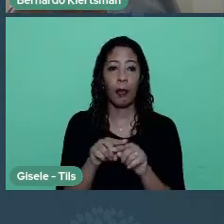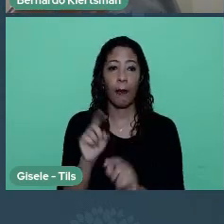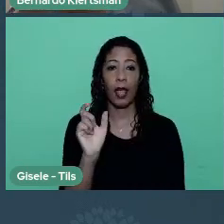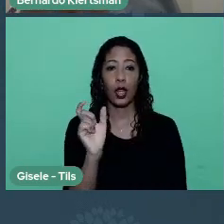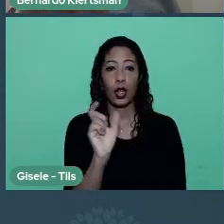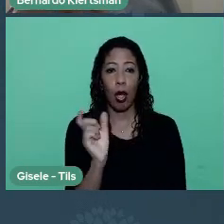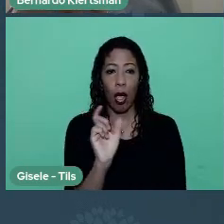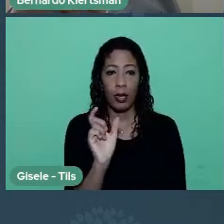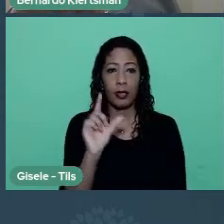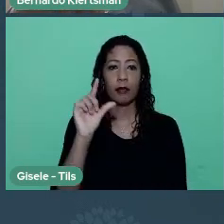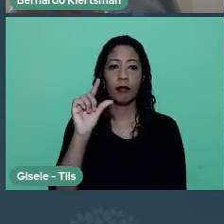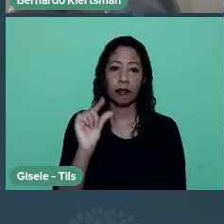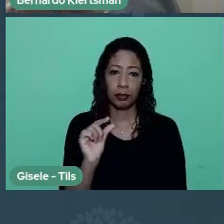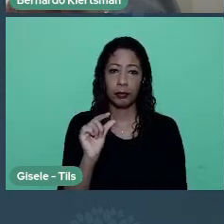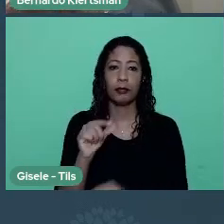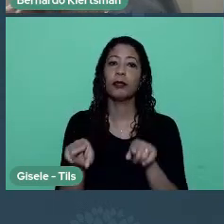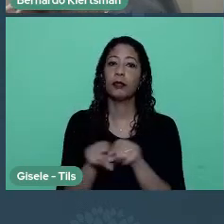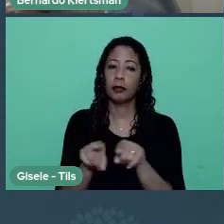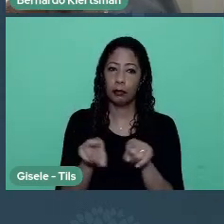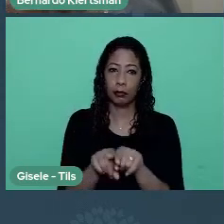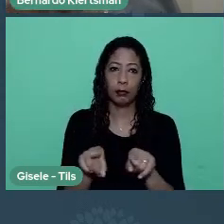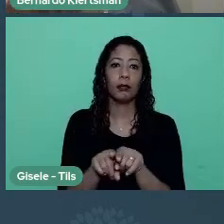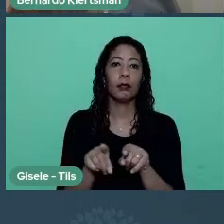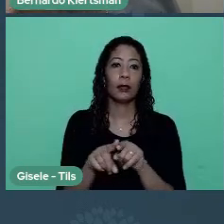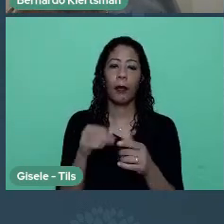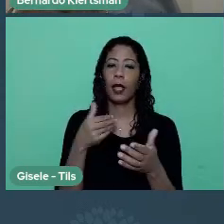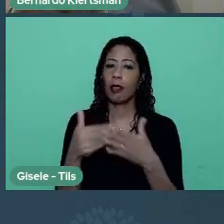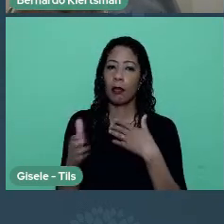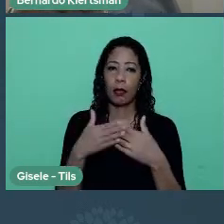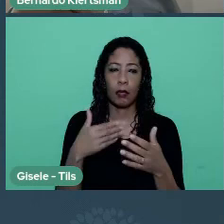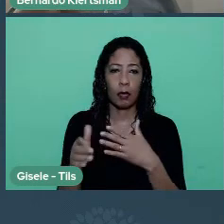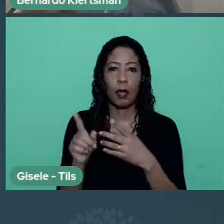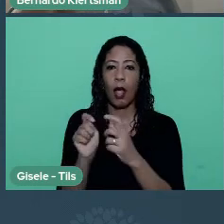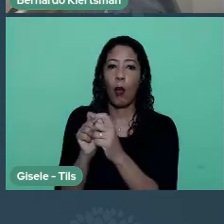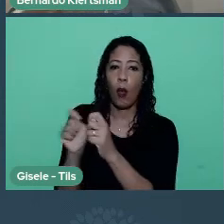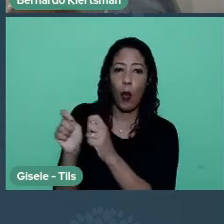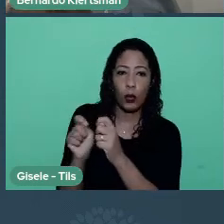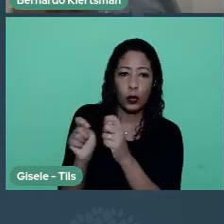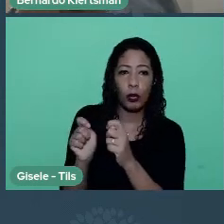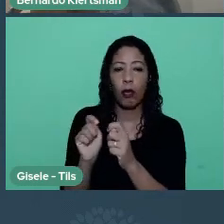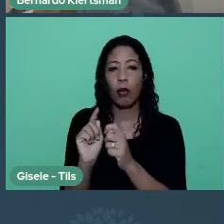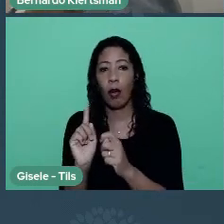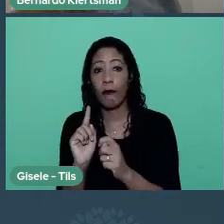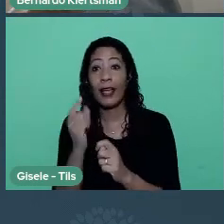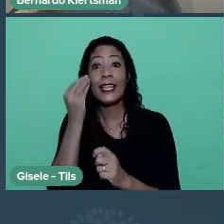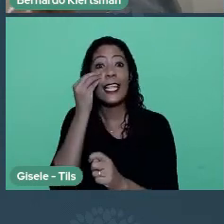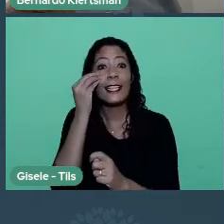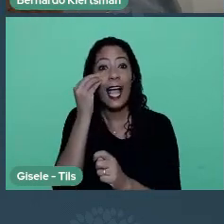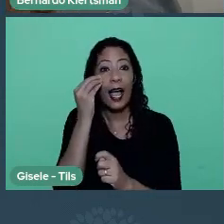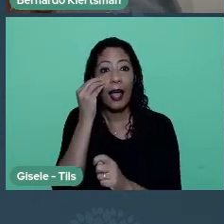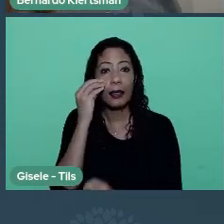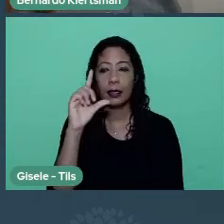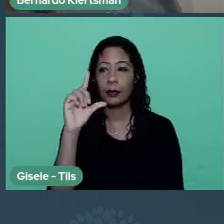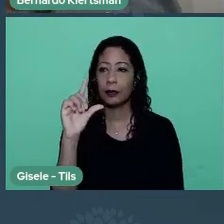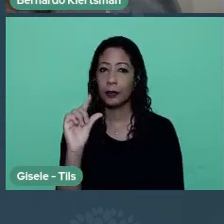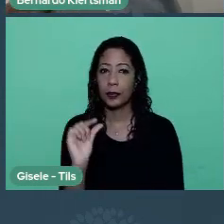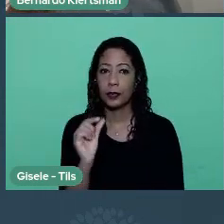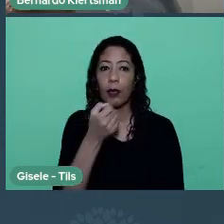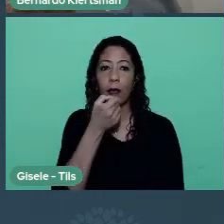Então, independente do que ela está recebendo, se ela está controlada, você vai tentar diminuir o medicamento